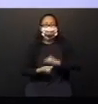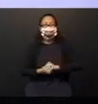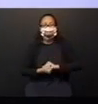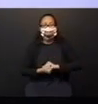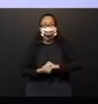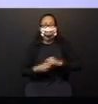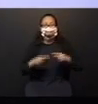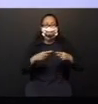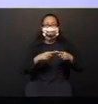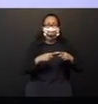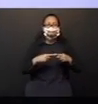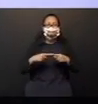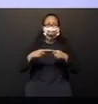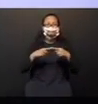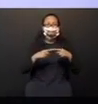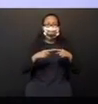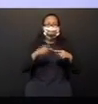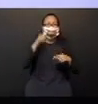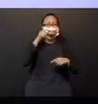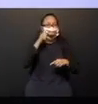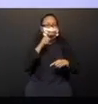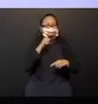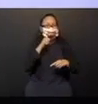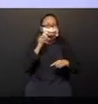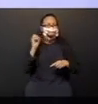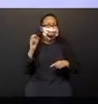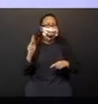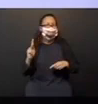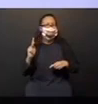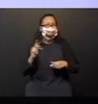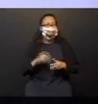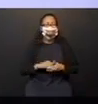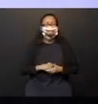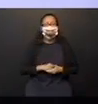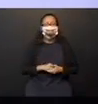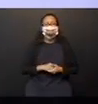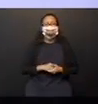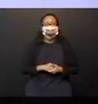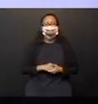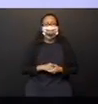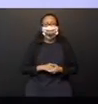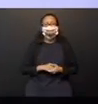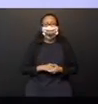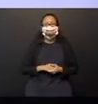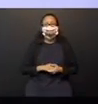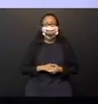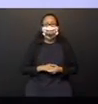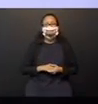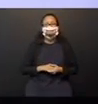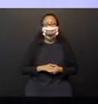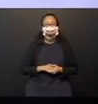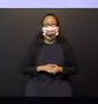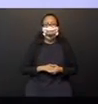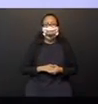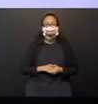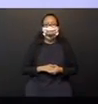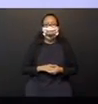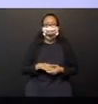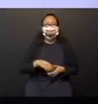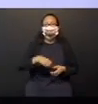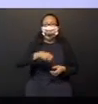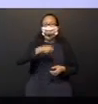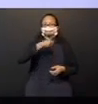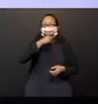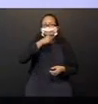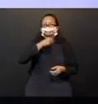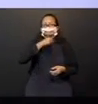ela concorde no feminino, tá bom? Então, olha só, o avô acompanhou os